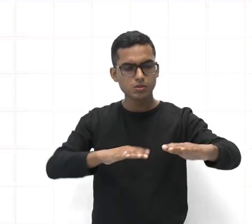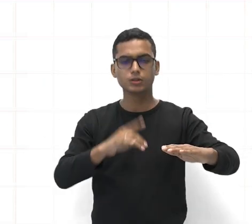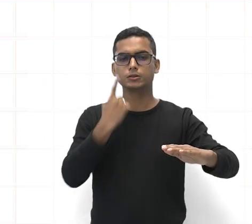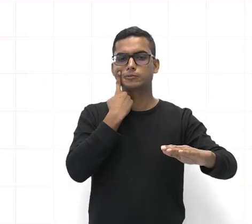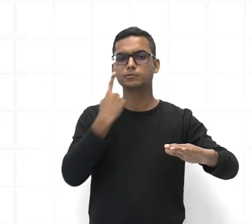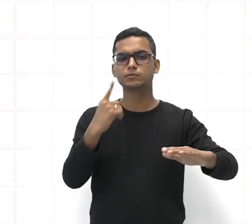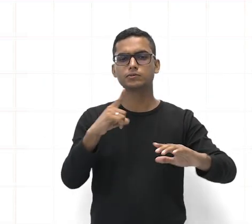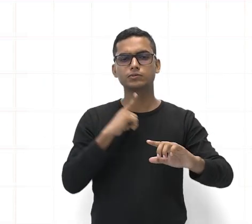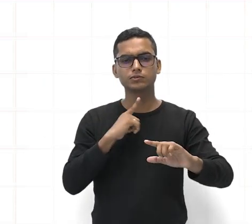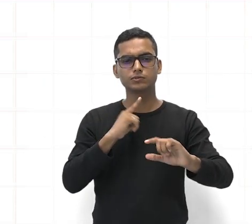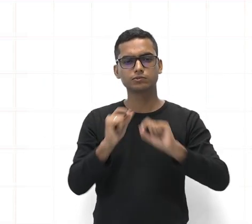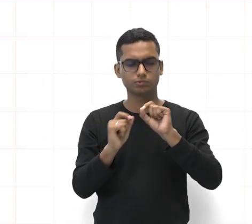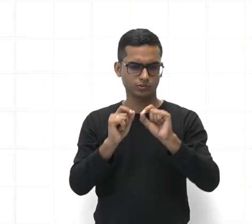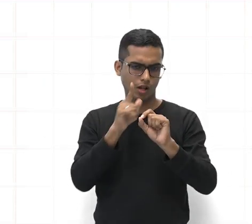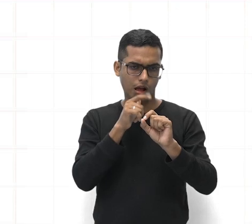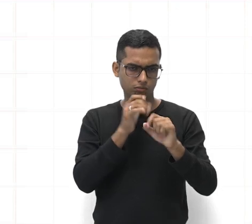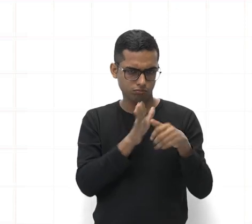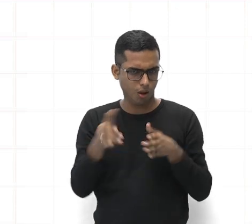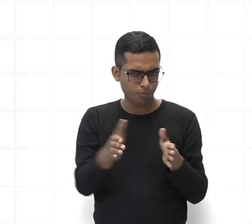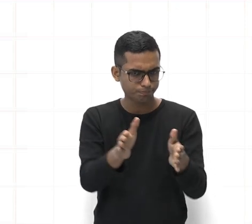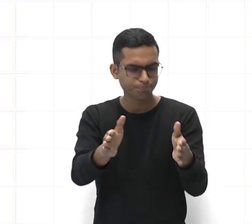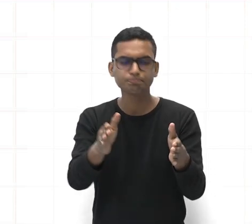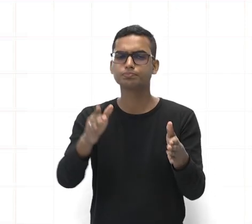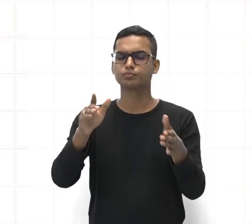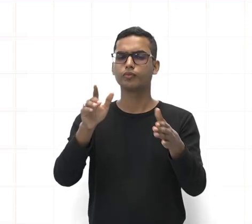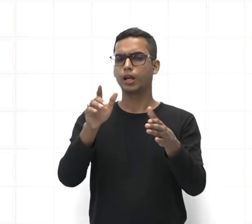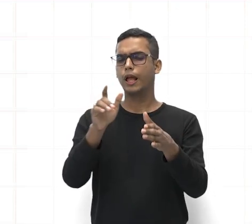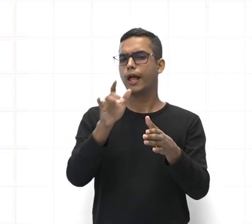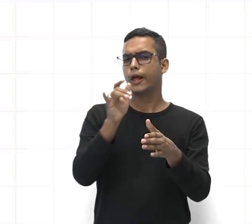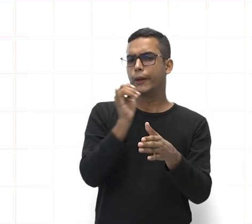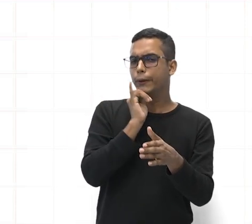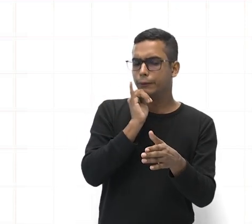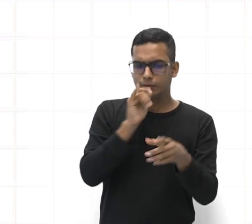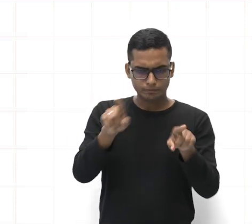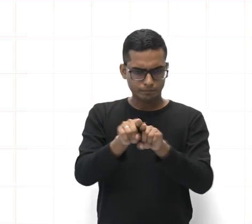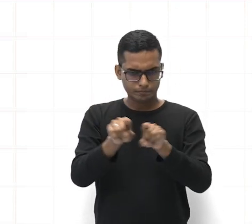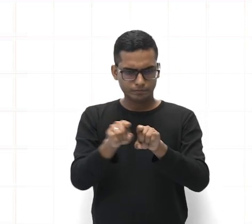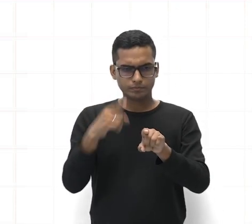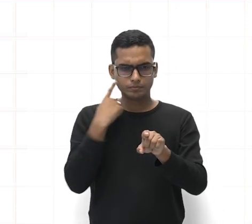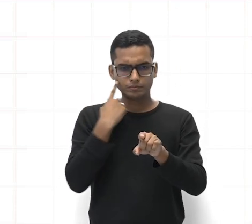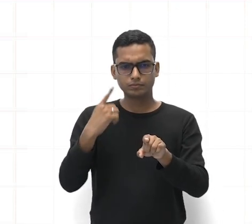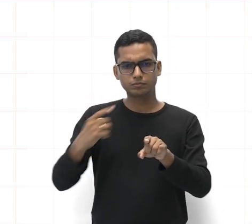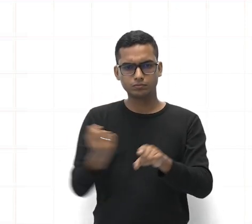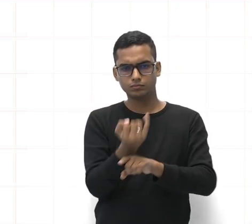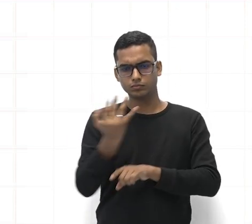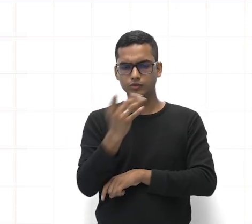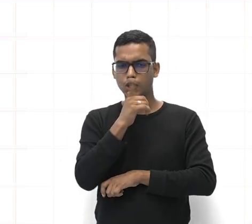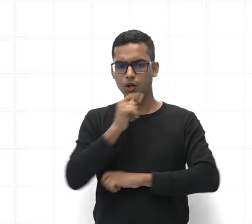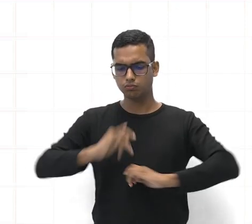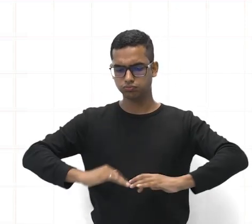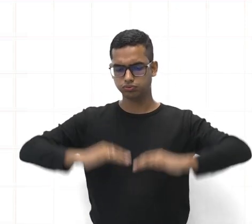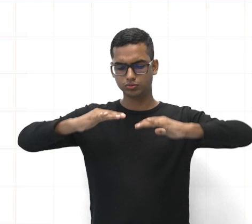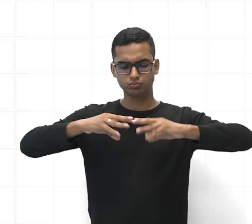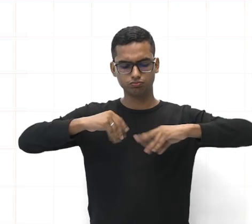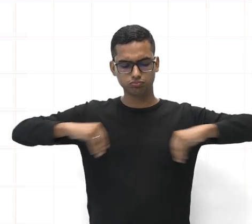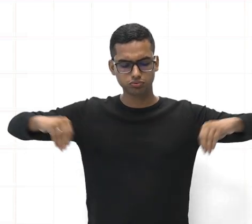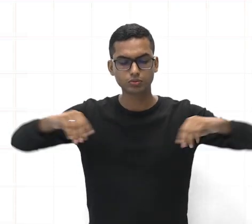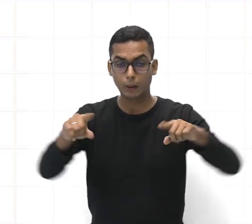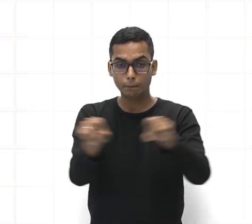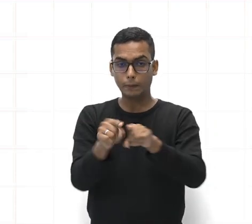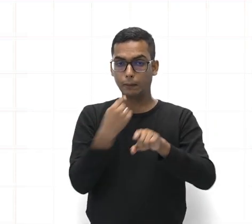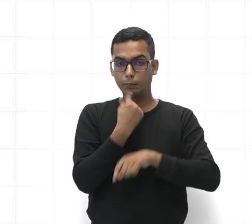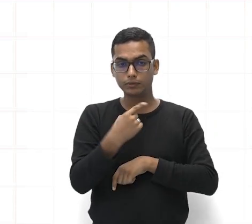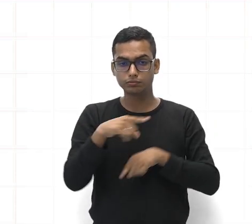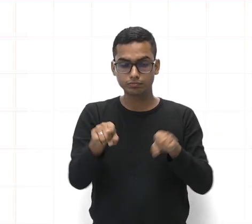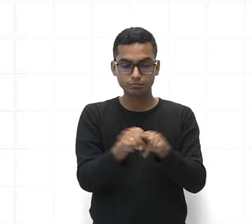por divisores de água, né, que são as porções mais altas do relevo. Então ali nós